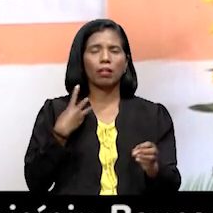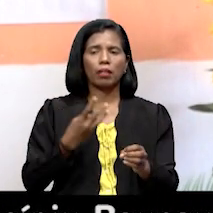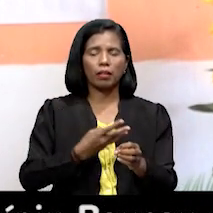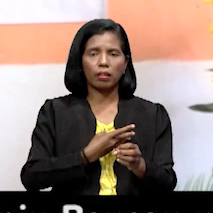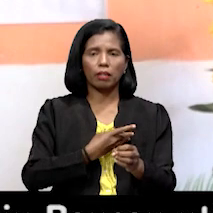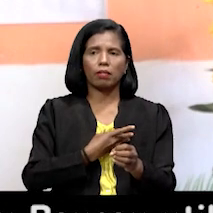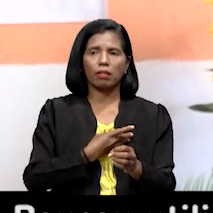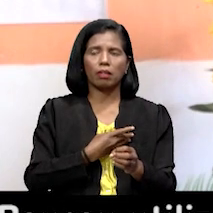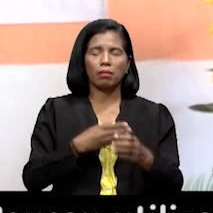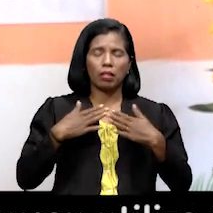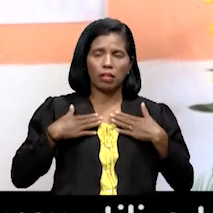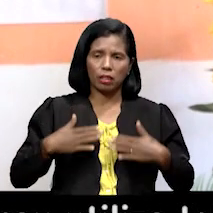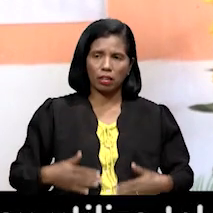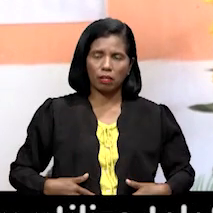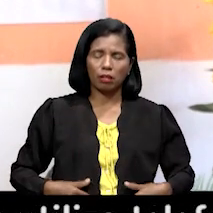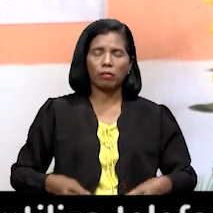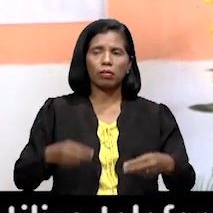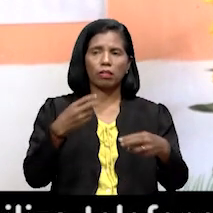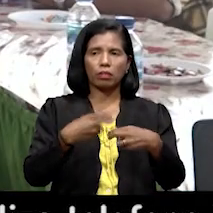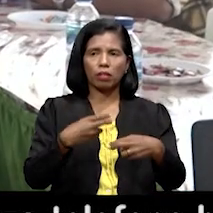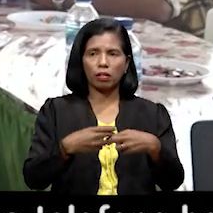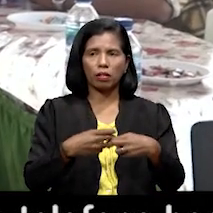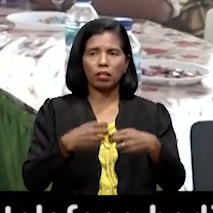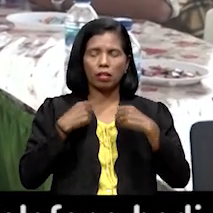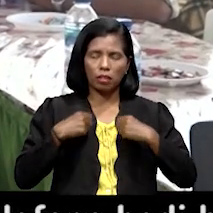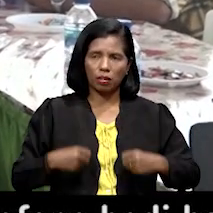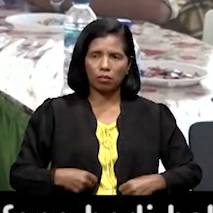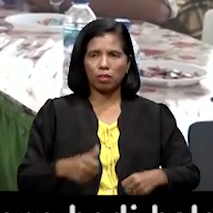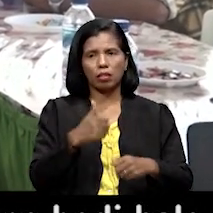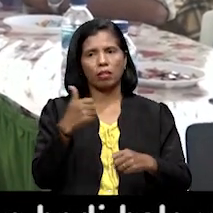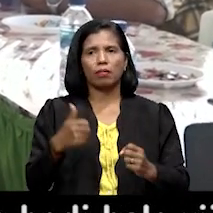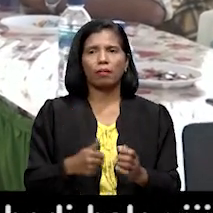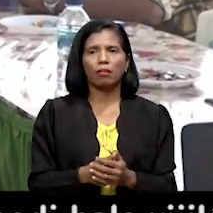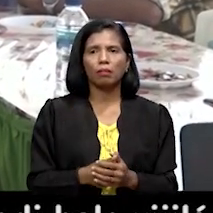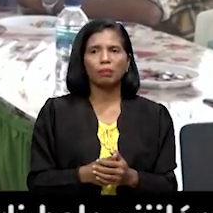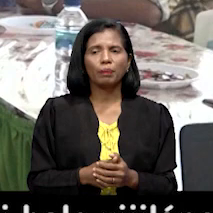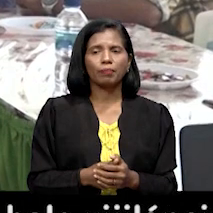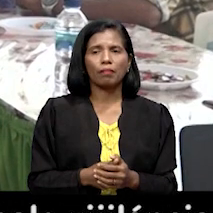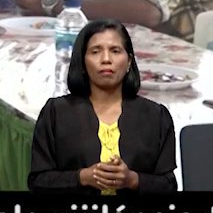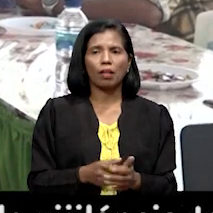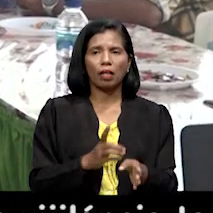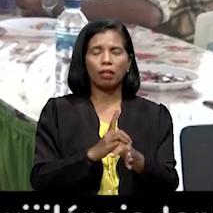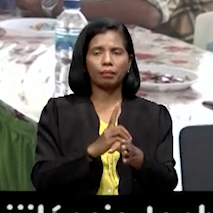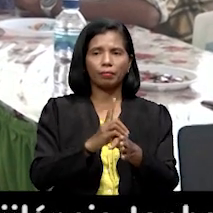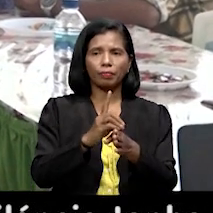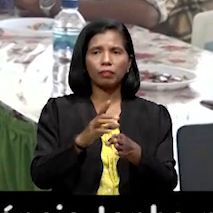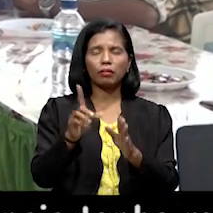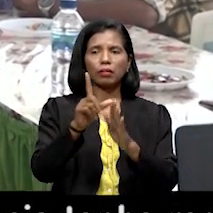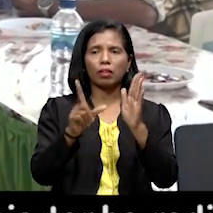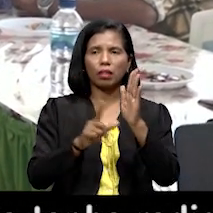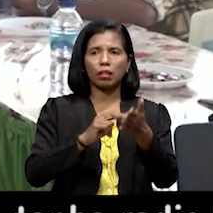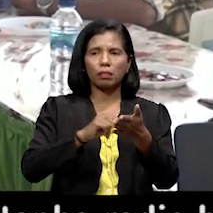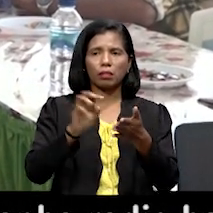itani sin lolong me bele prusi ke fali itani saudi rasi iha decreto lei numero sanulo resin hat bara ri hunro